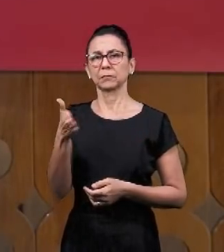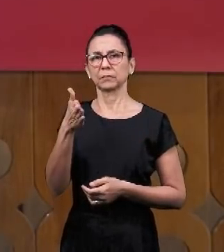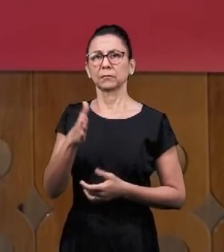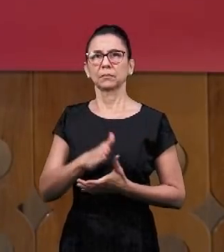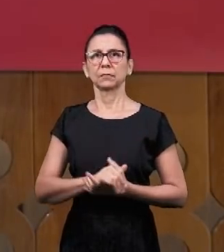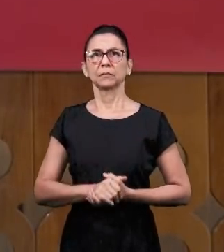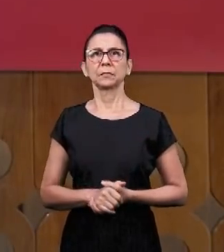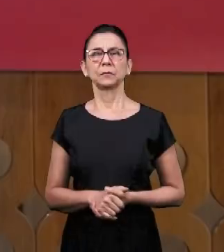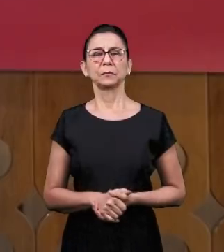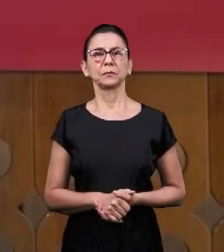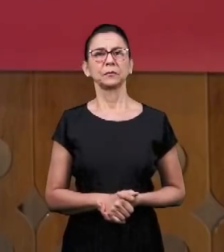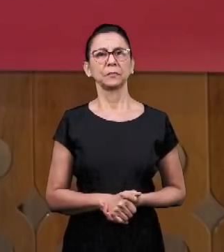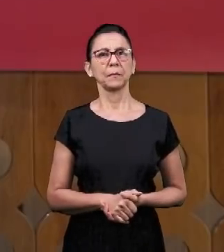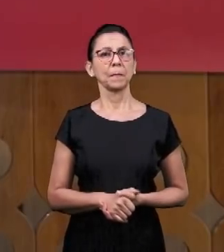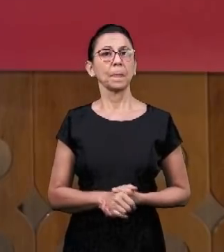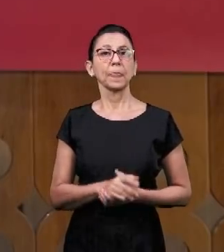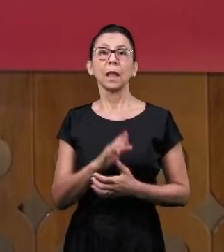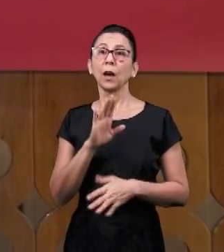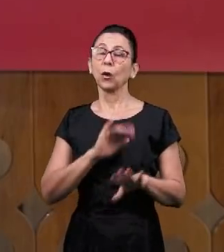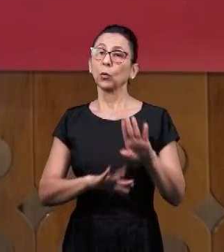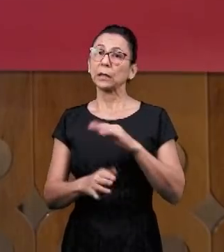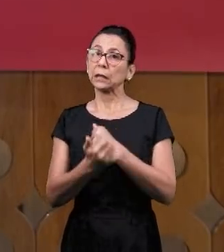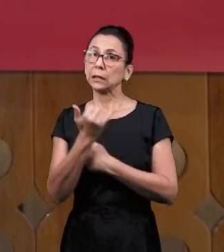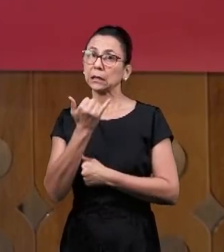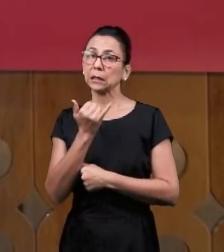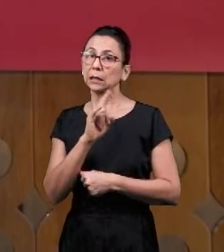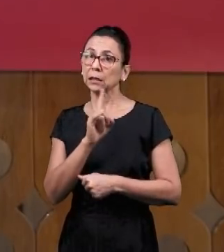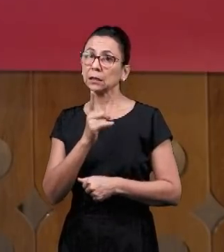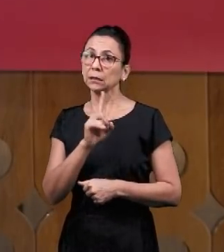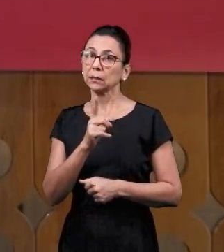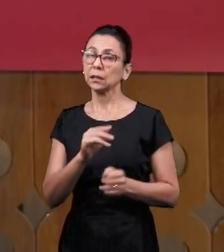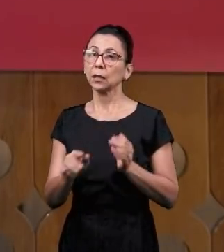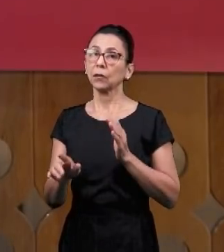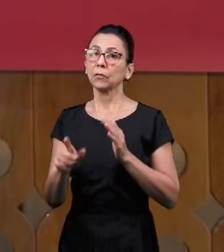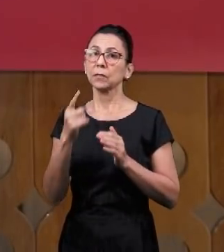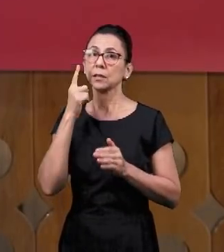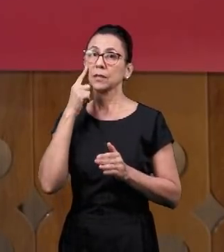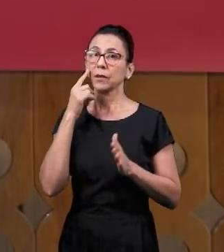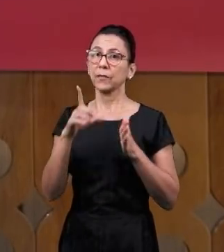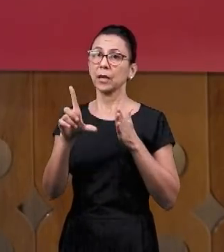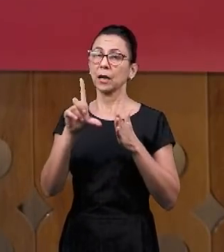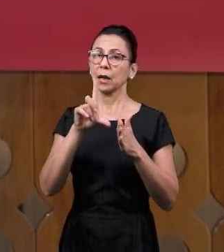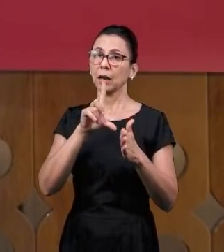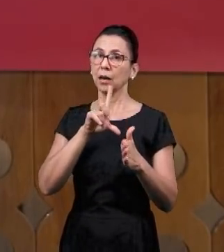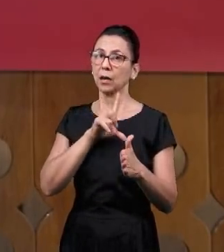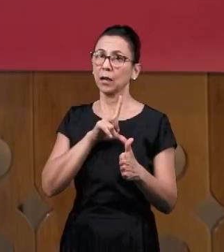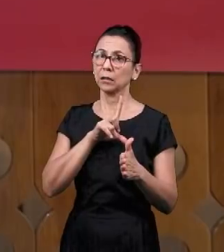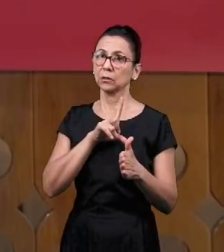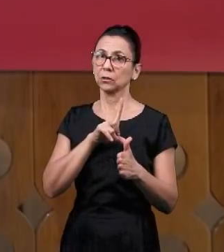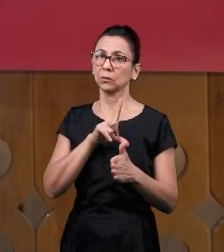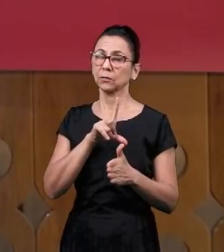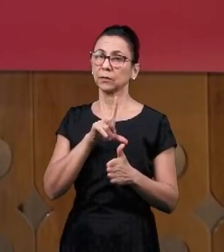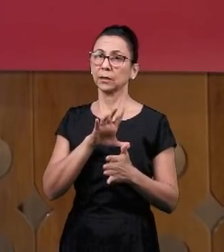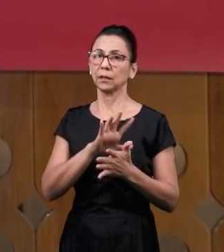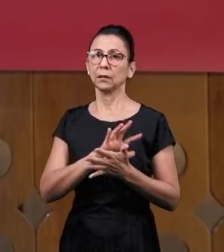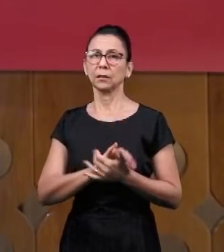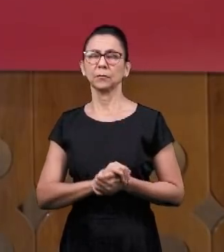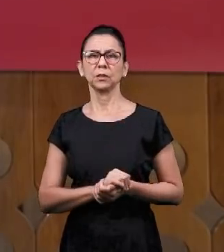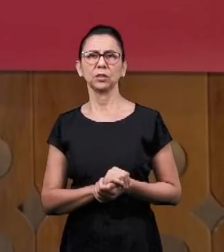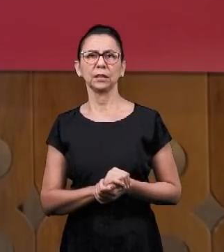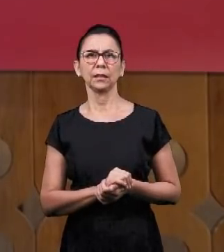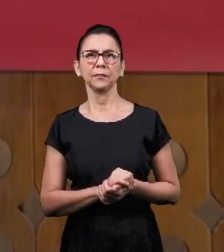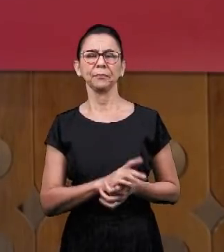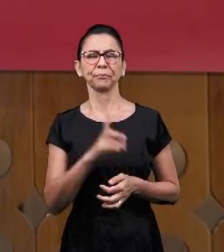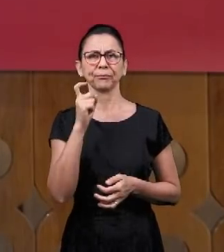Ninguém de maneira alguma vos engane, porque não será assim, sem que antes venha a apostasia. É profético. E se